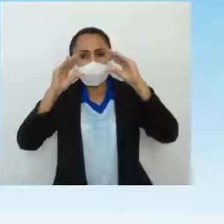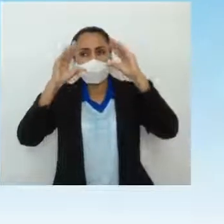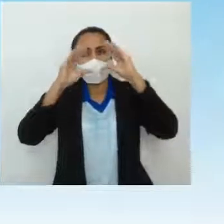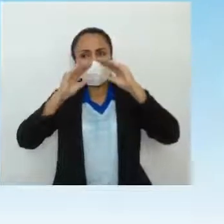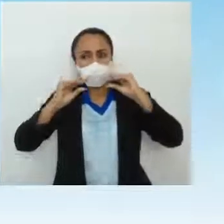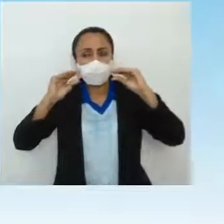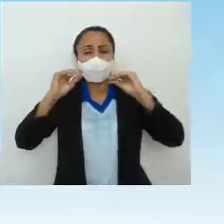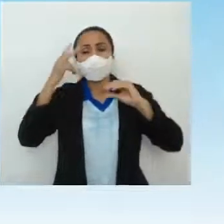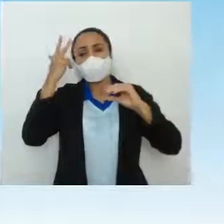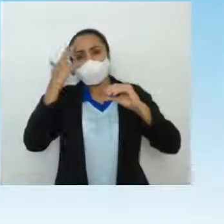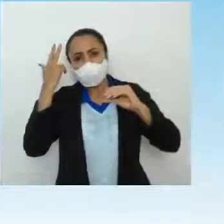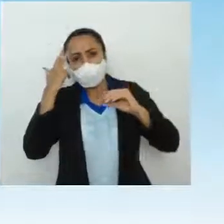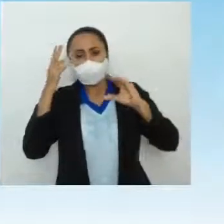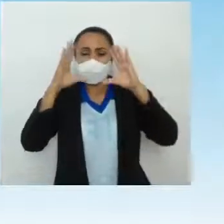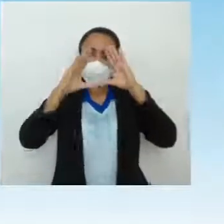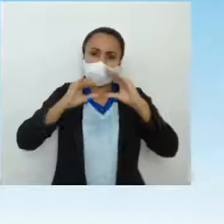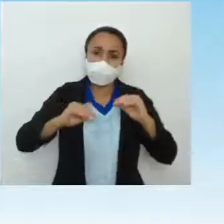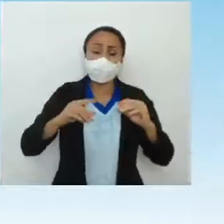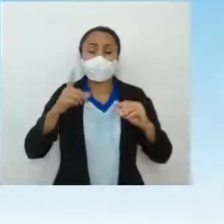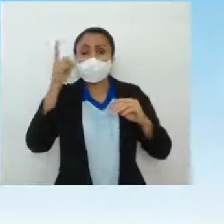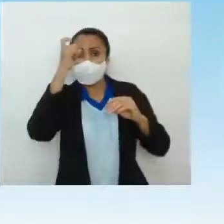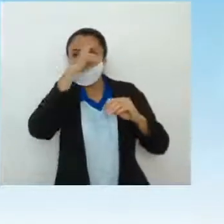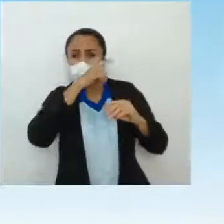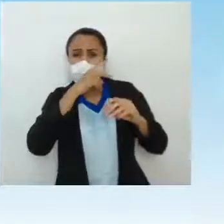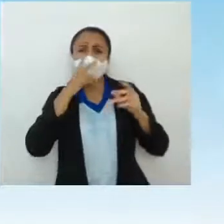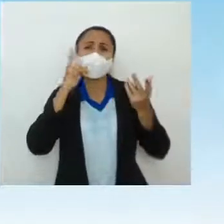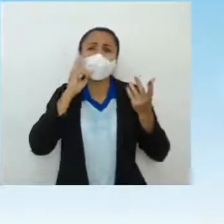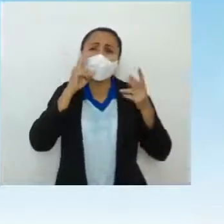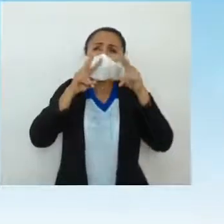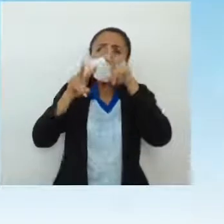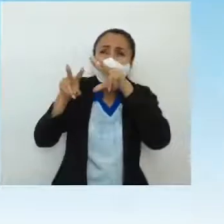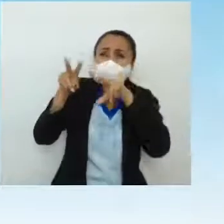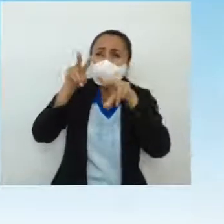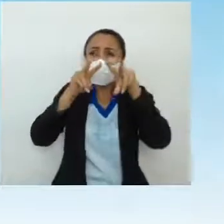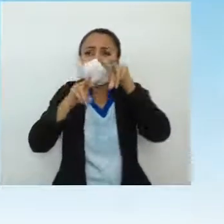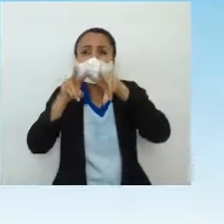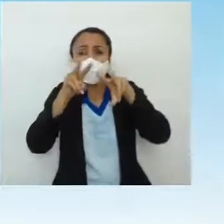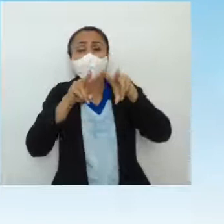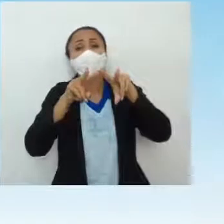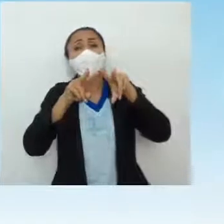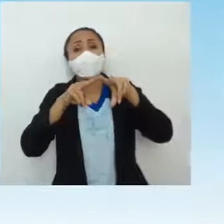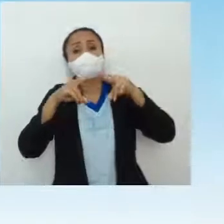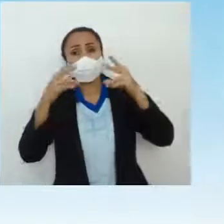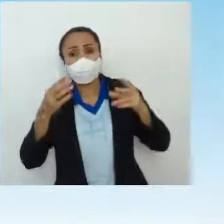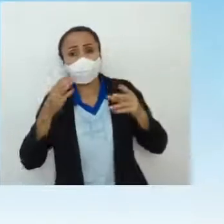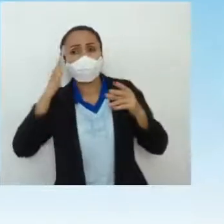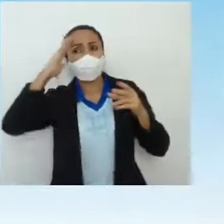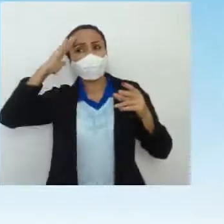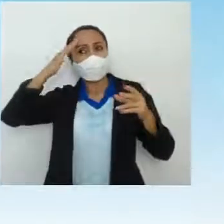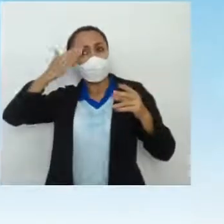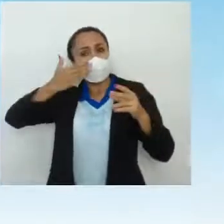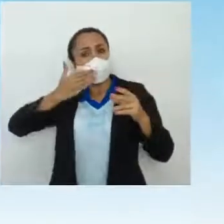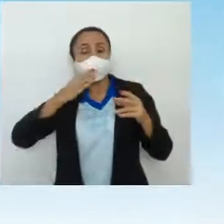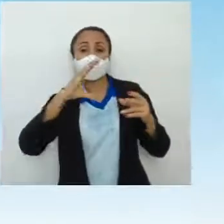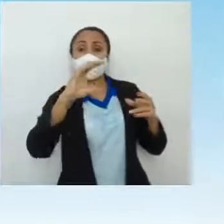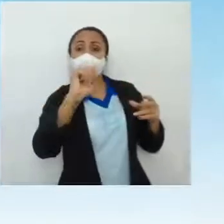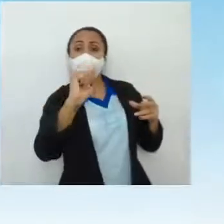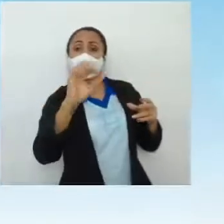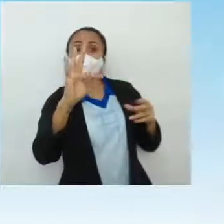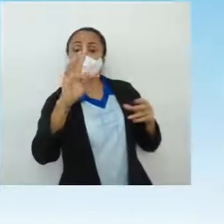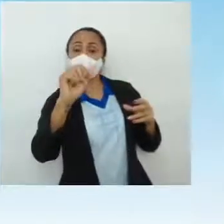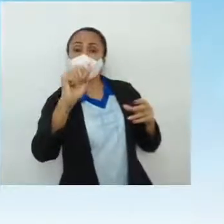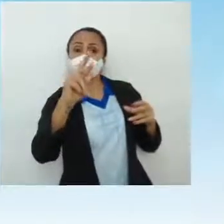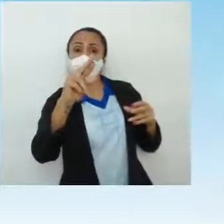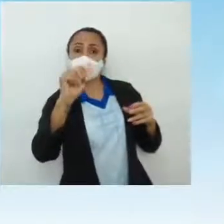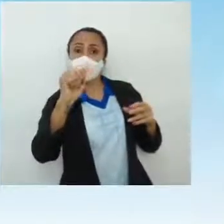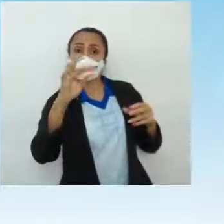normal, dificultando a visão, que é o que chamamos de catarata. Eu acredito que essa palavrinha daí vocês